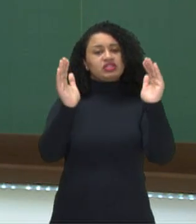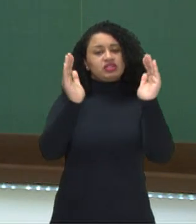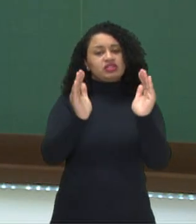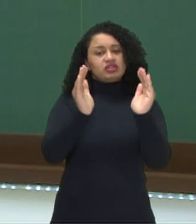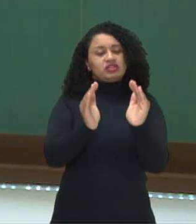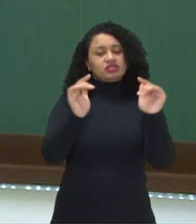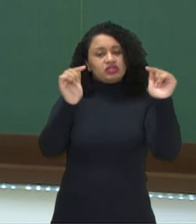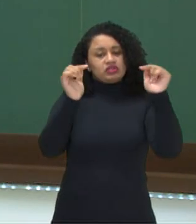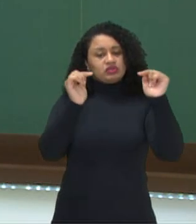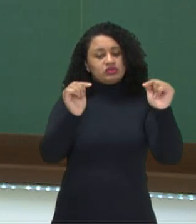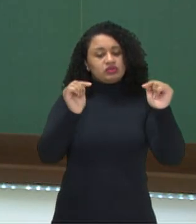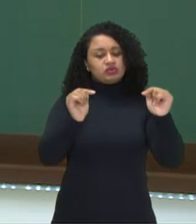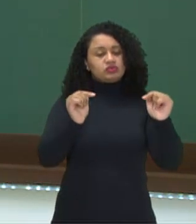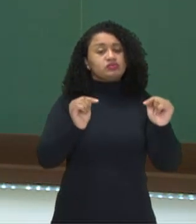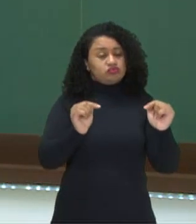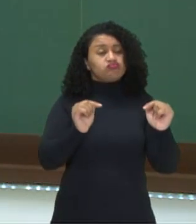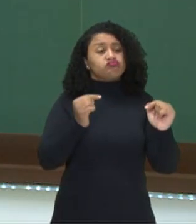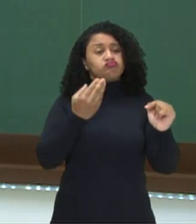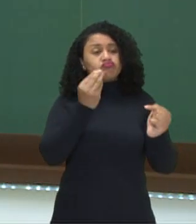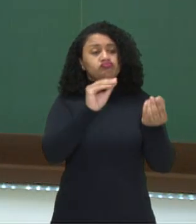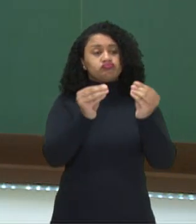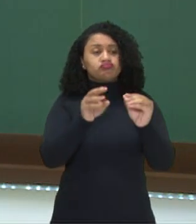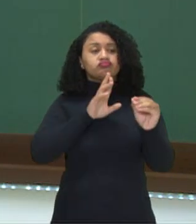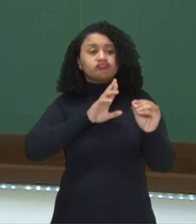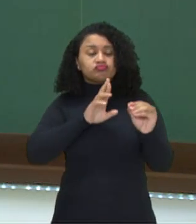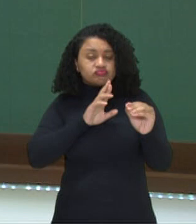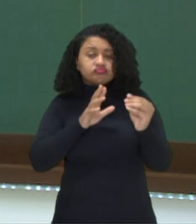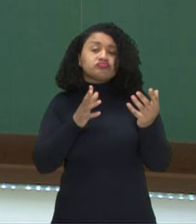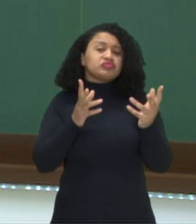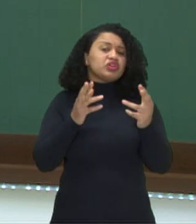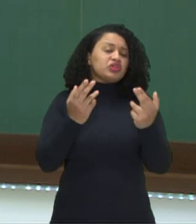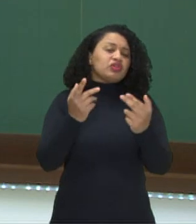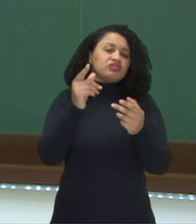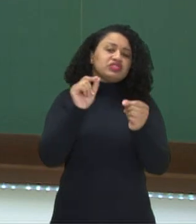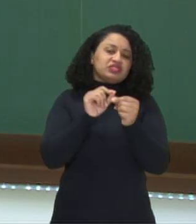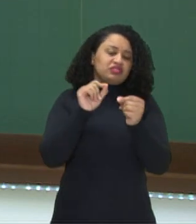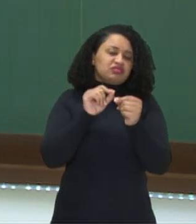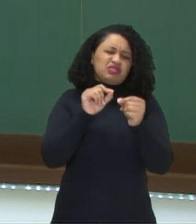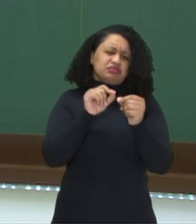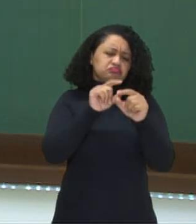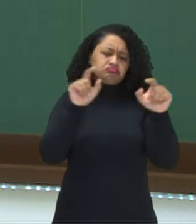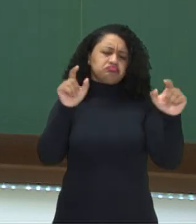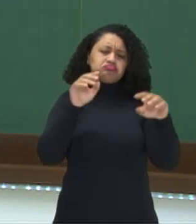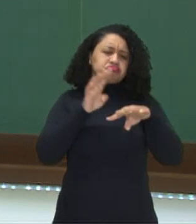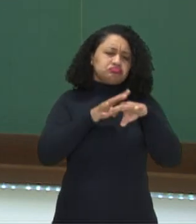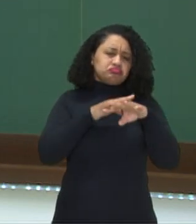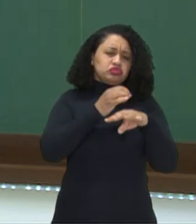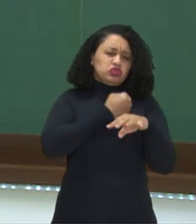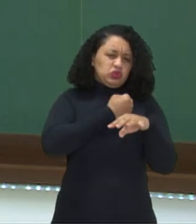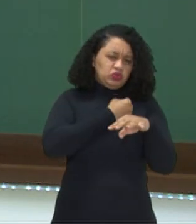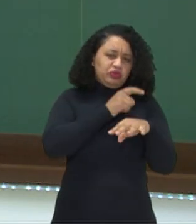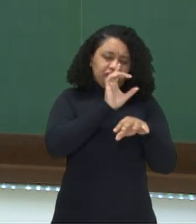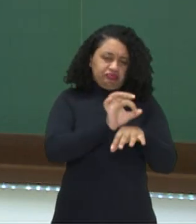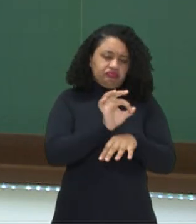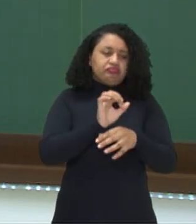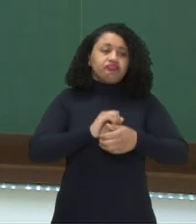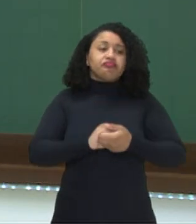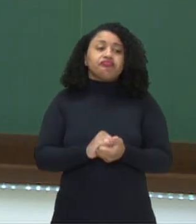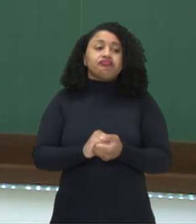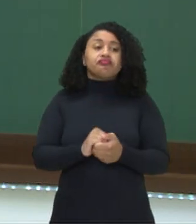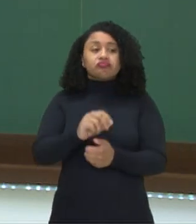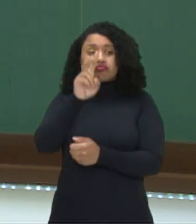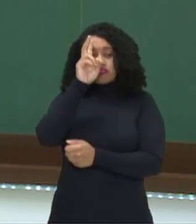operações, você vai descendo as linhas, colocando os resultados, tá bom? Igual você faz nas expressões, lembra-se? Então,